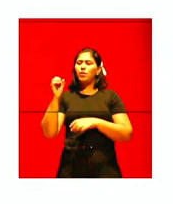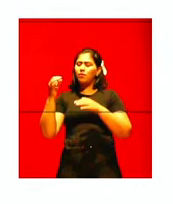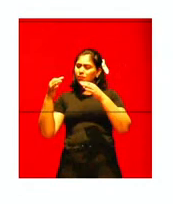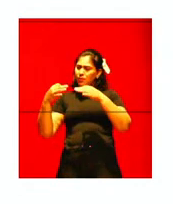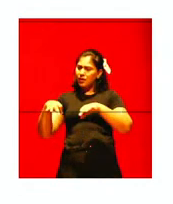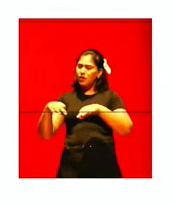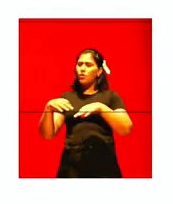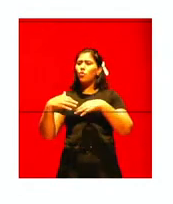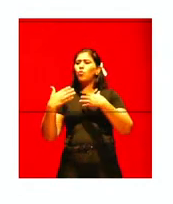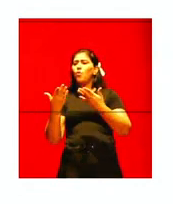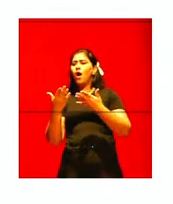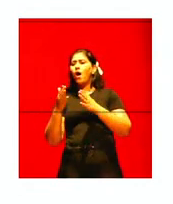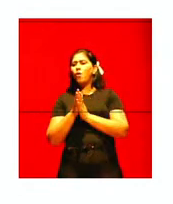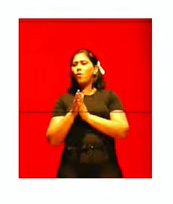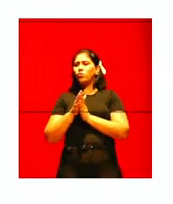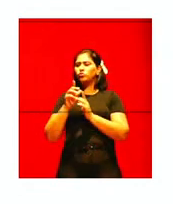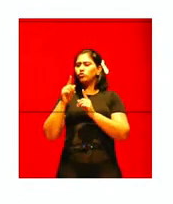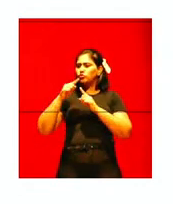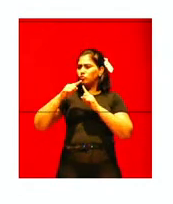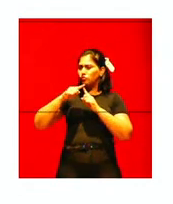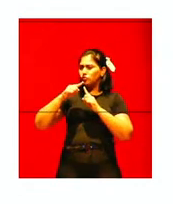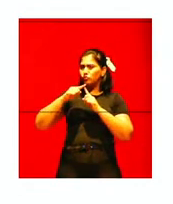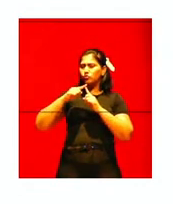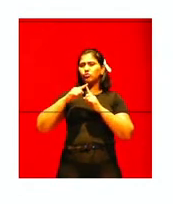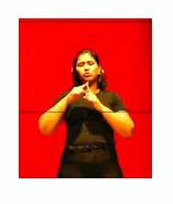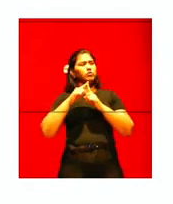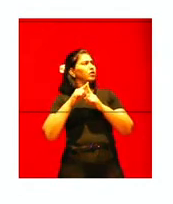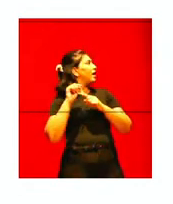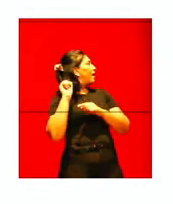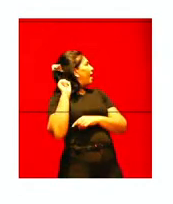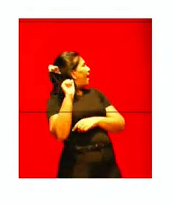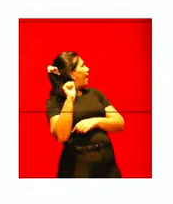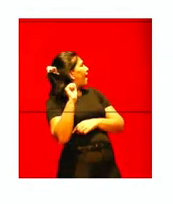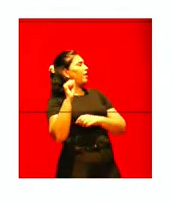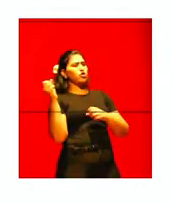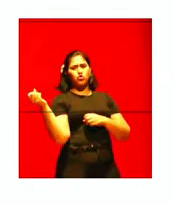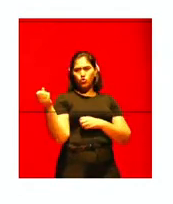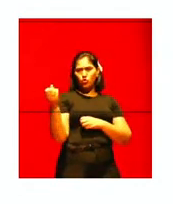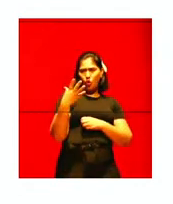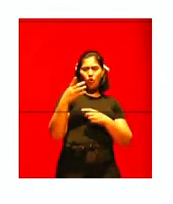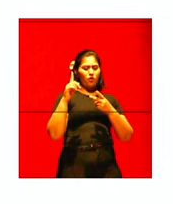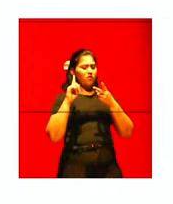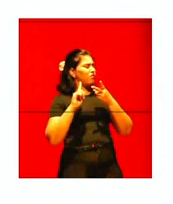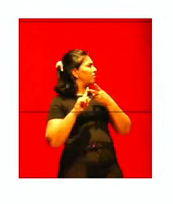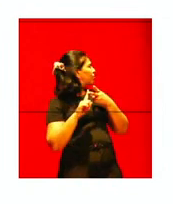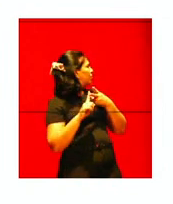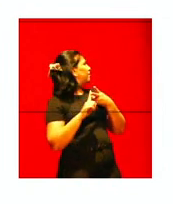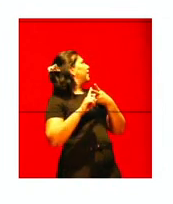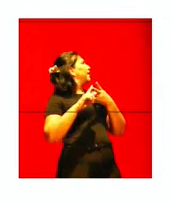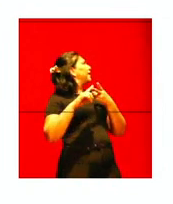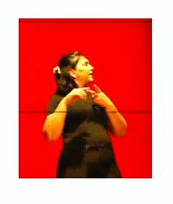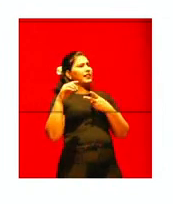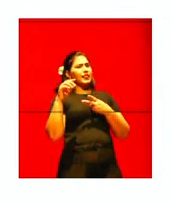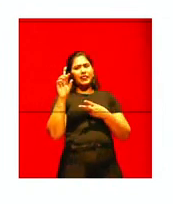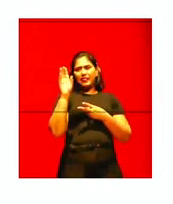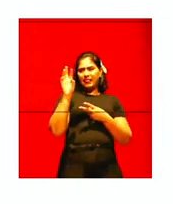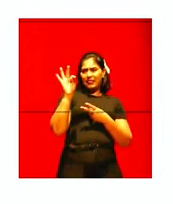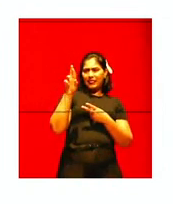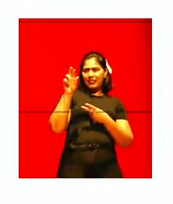de que modo? Letra A, inovador, letra B, transigente, letra C, restritivo, letra D, neutro e letra E,